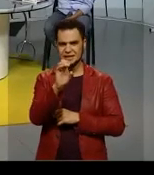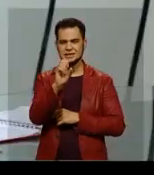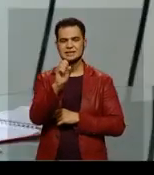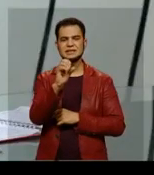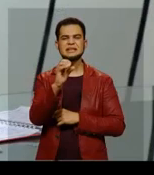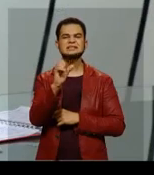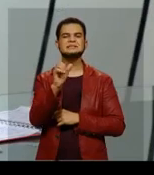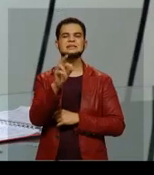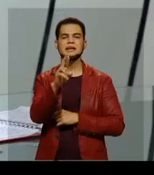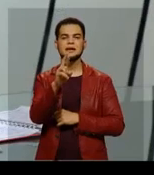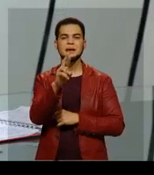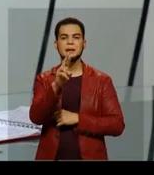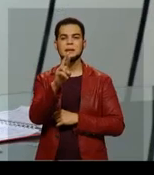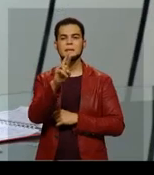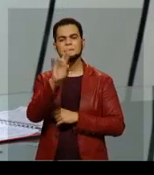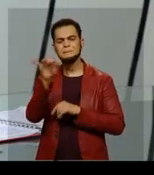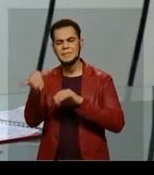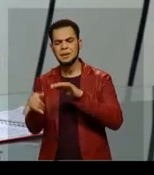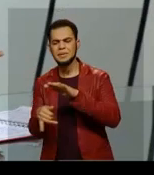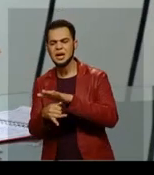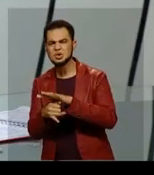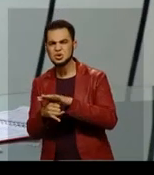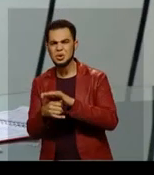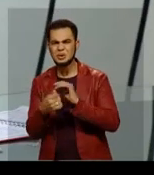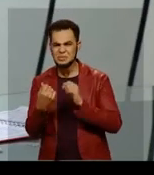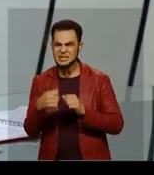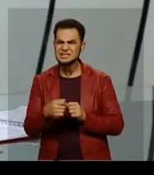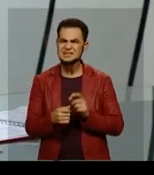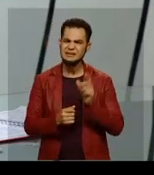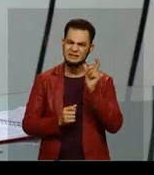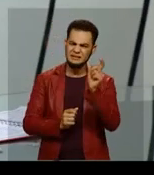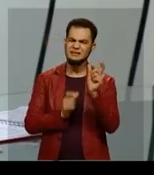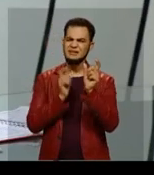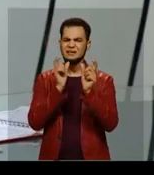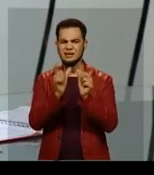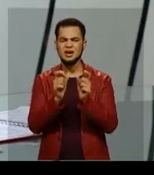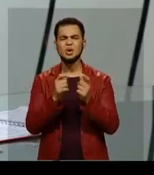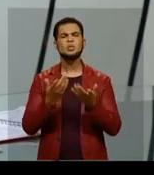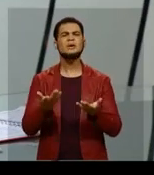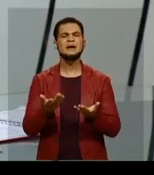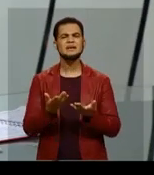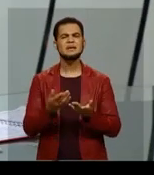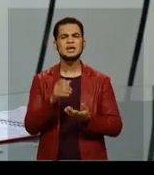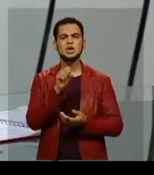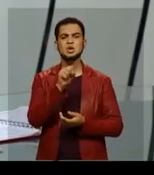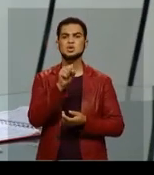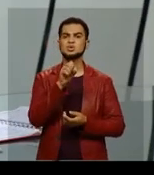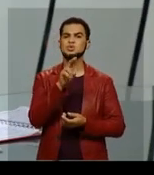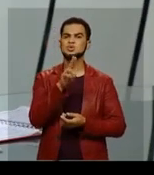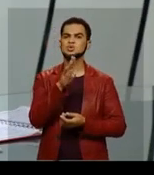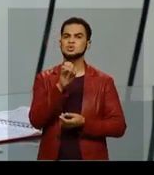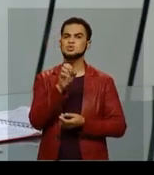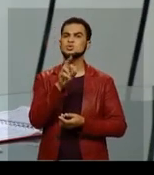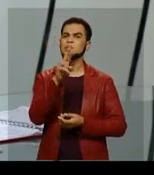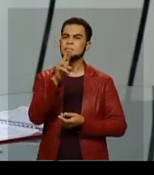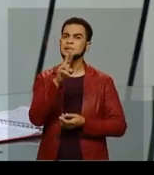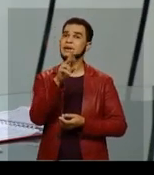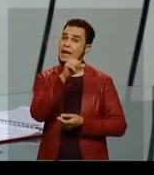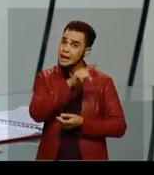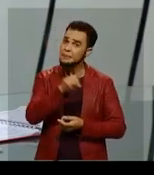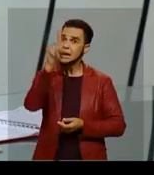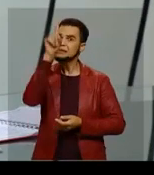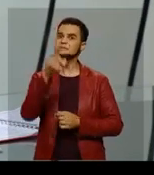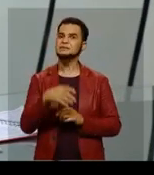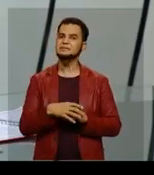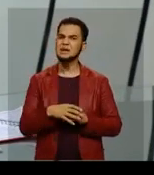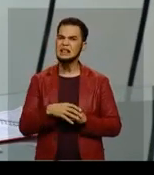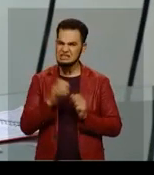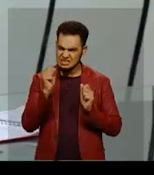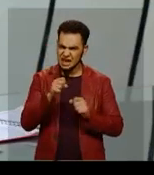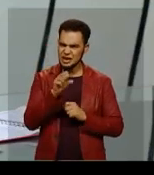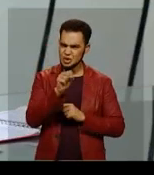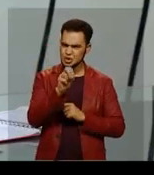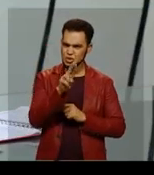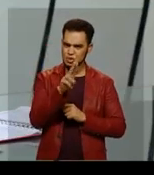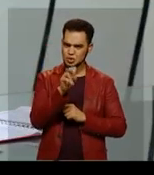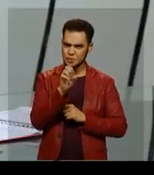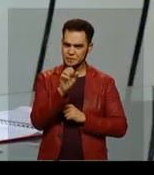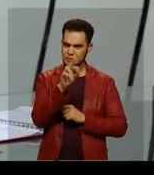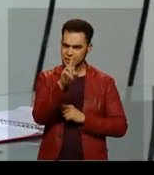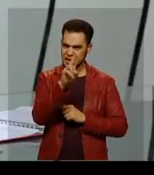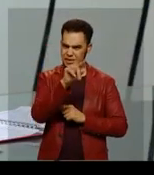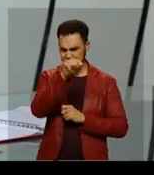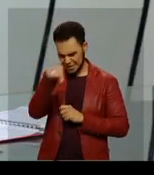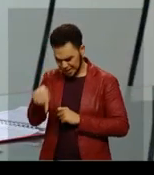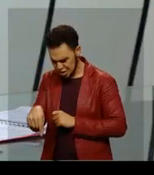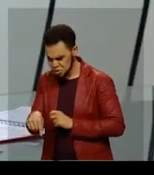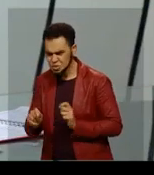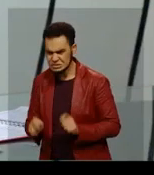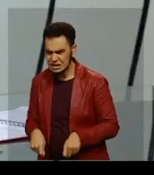fala informal. Não, eu subi para cima, a gente dá uma risadinha e fala assim, não, você subiu para baixo. Né? Mas isso é uma